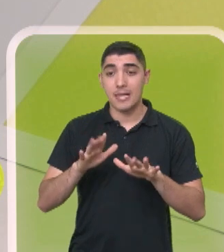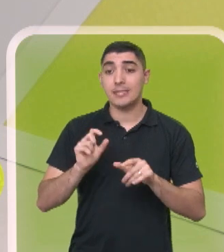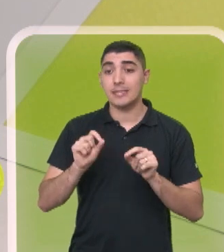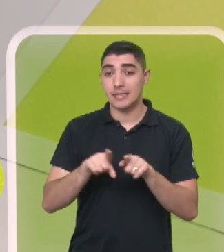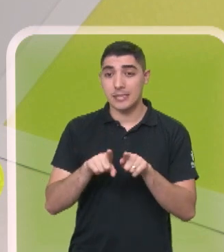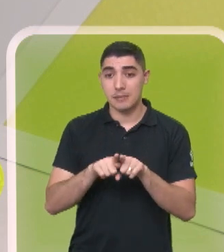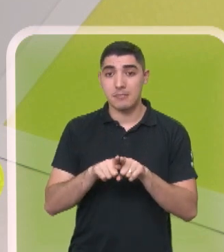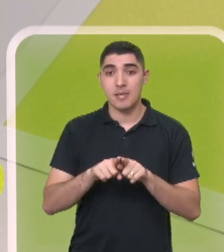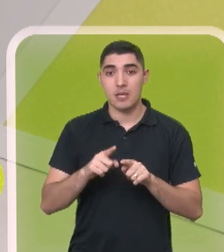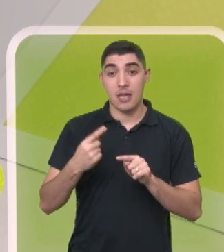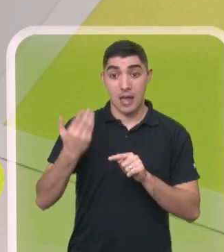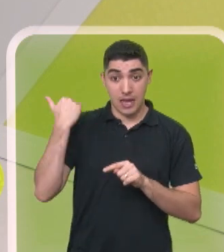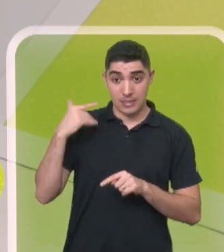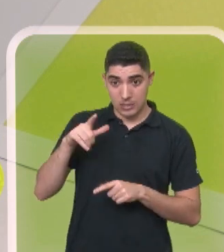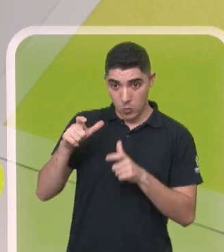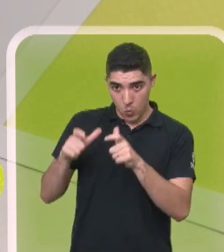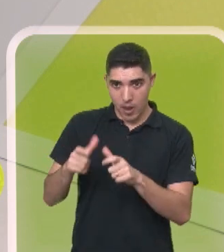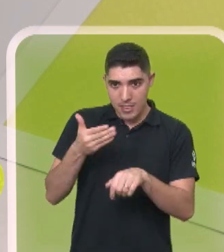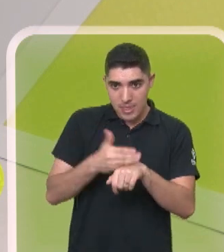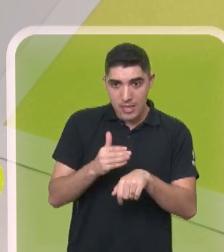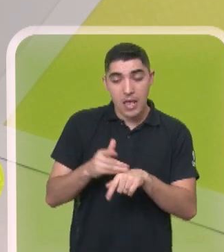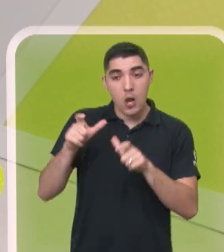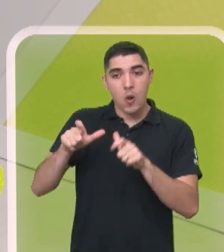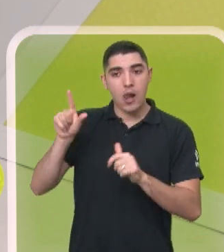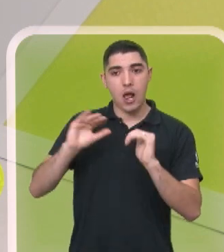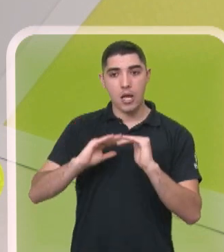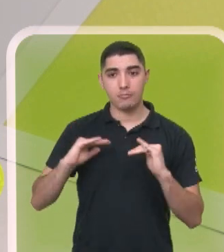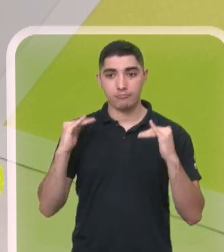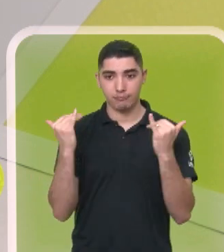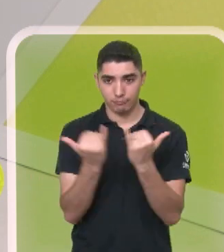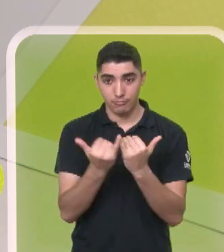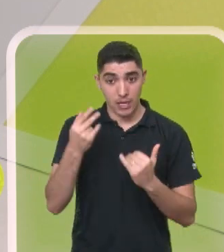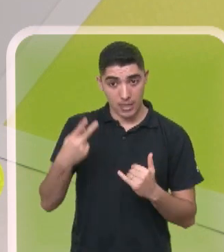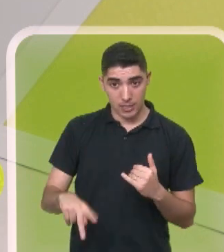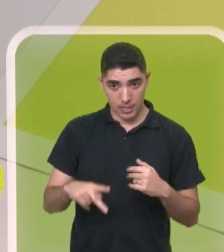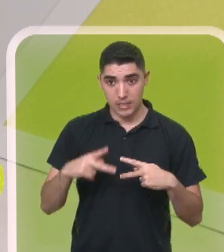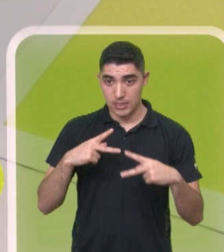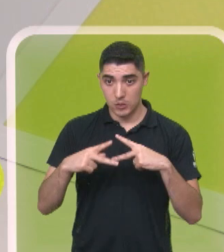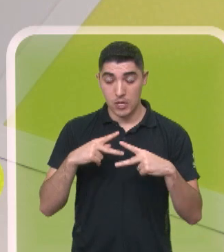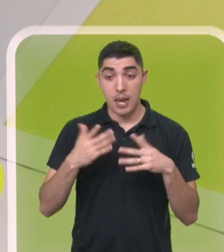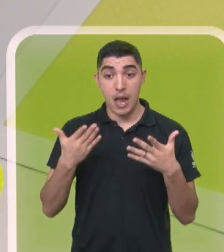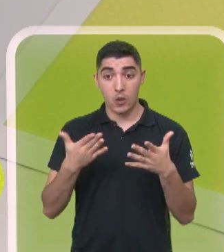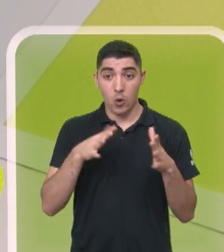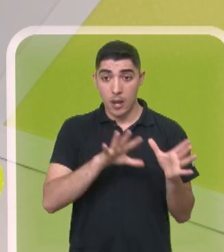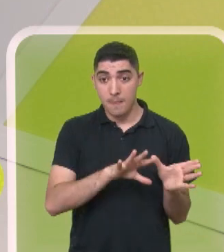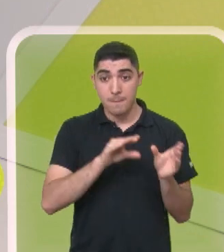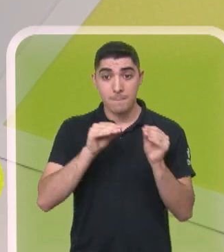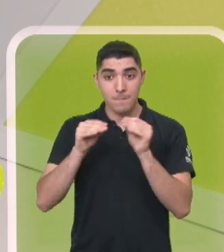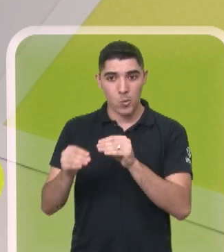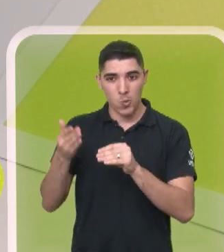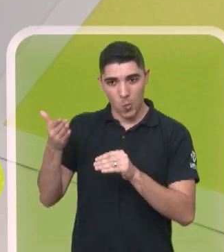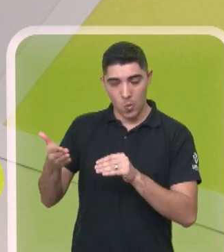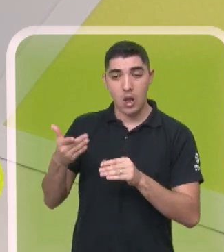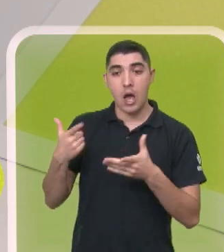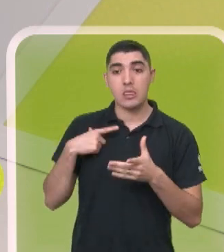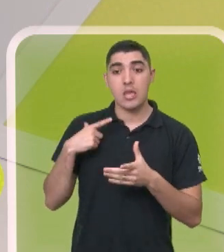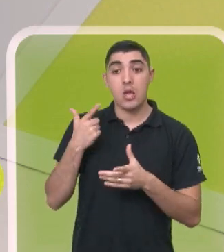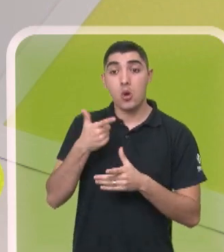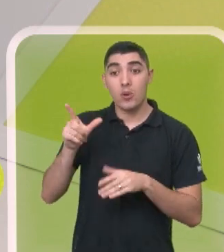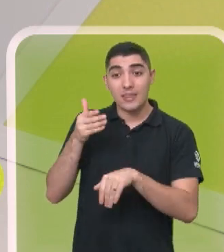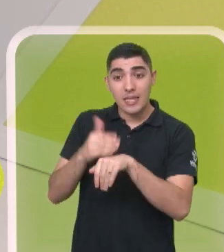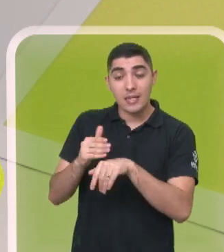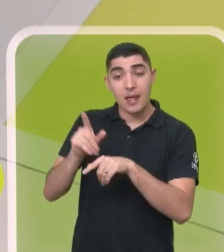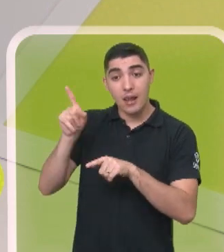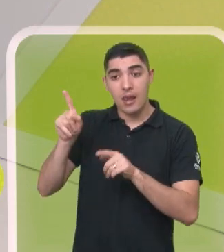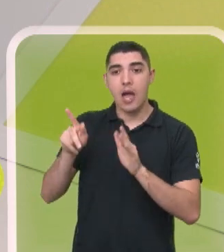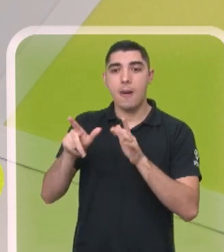centro onde eles treinavam, eles jogavam, era lá no centro da juventude, aqui em São José, mas agora, essa galera aí do futebol de botão joga e treina lá no